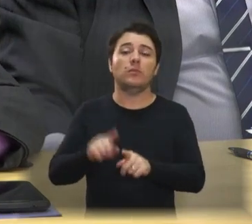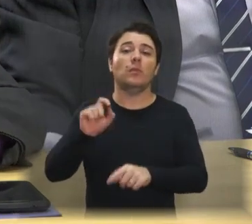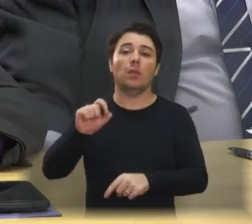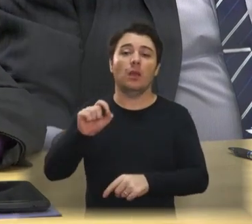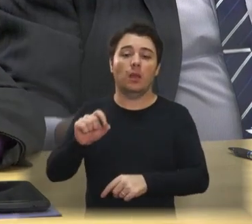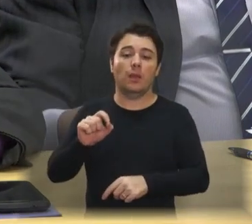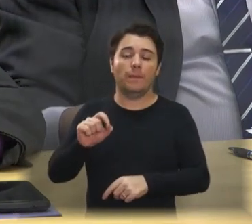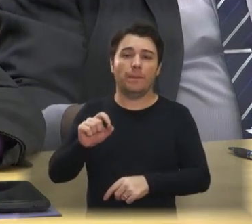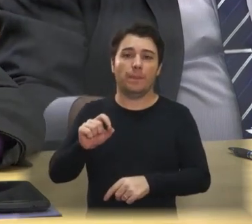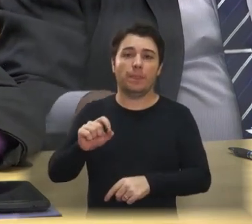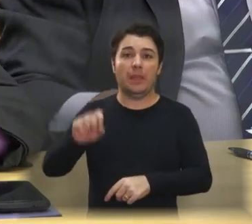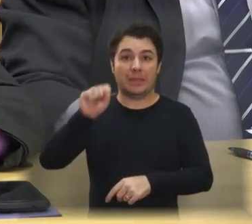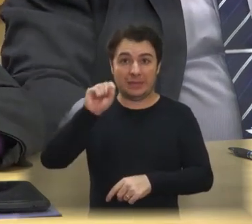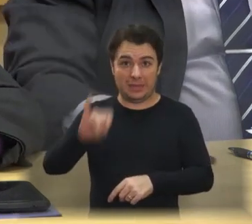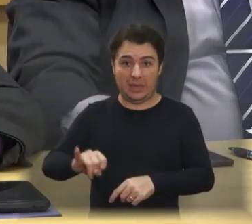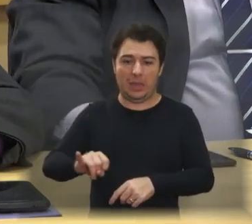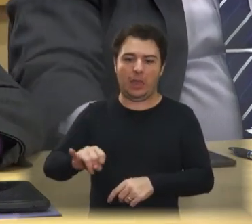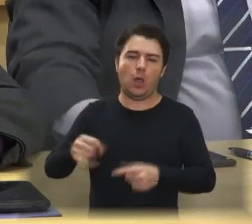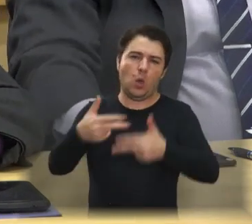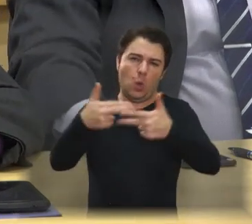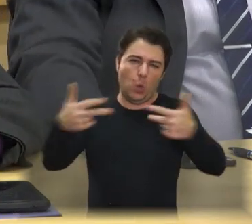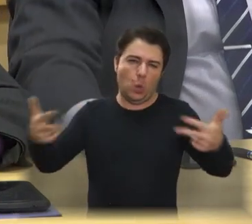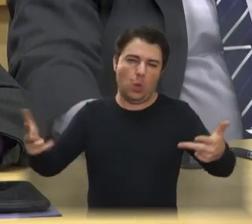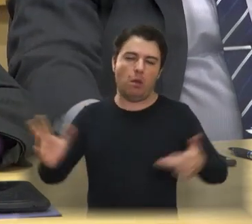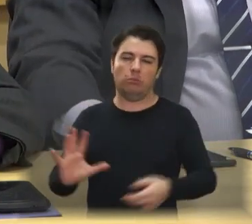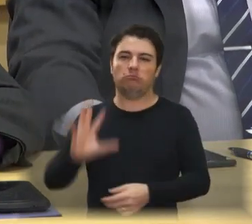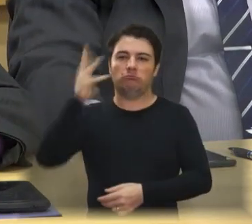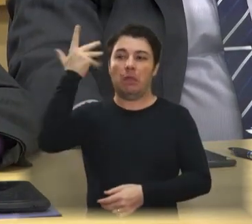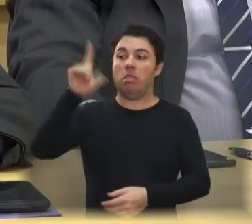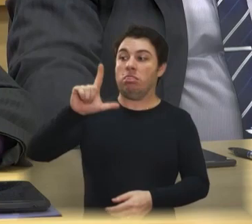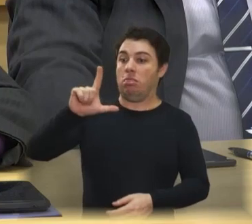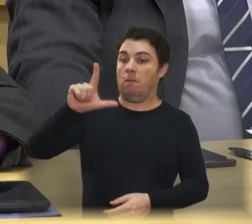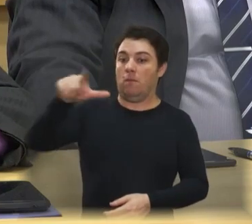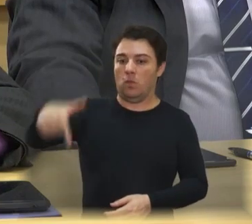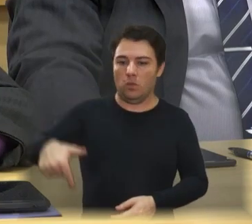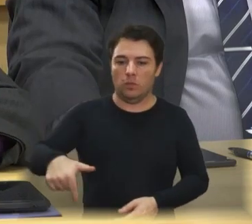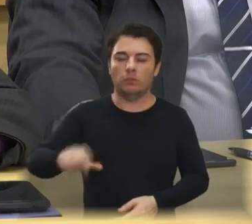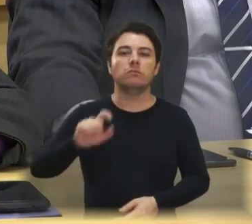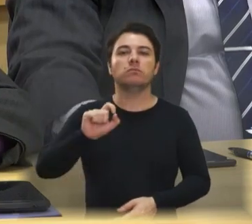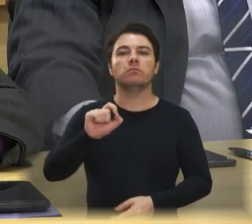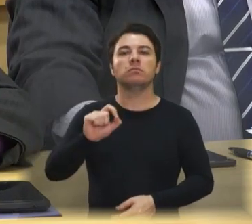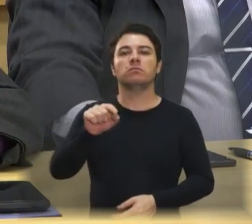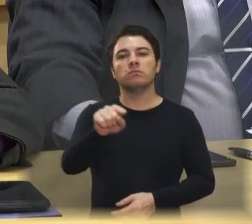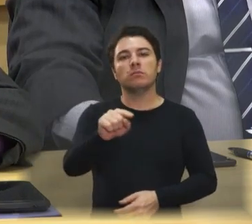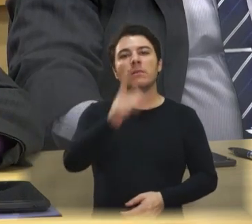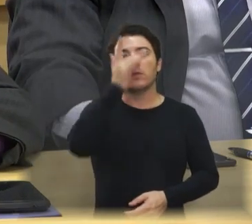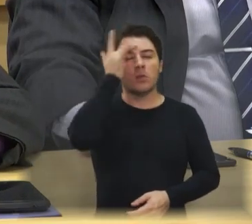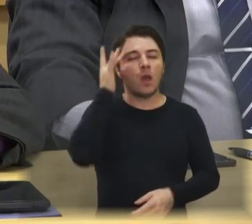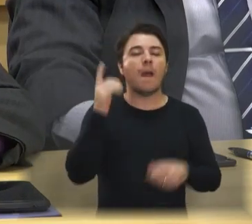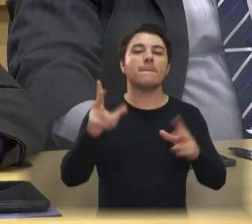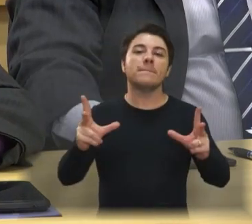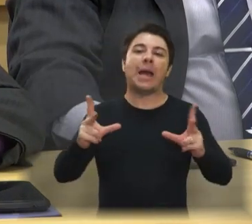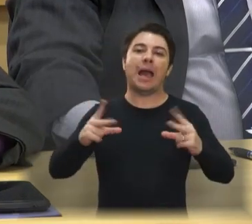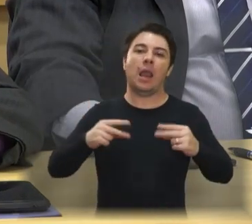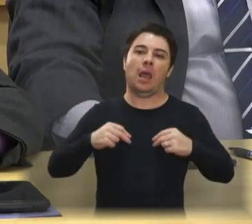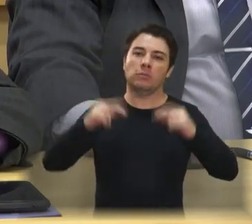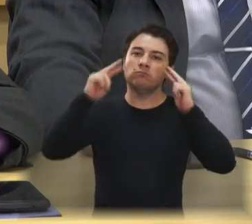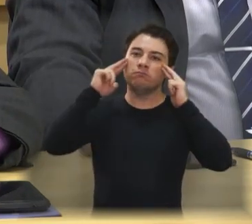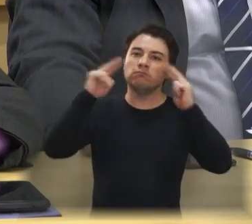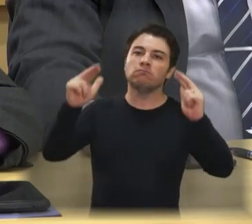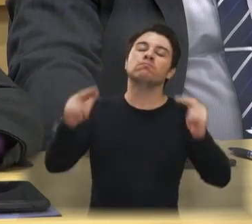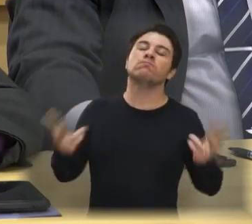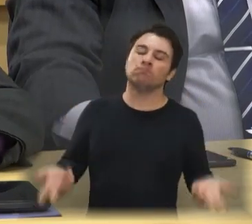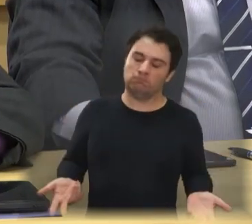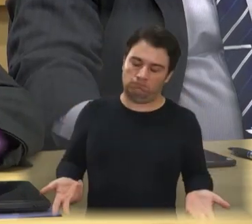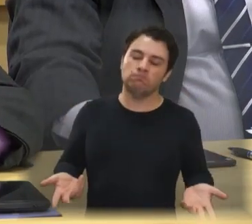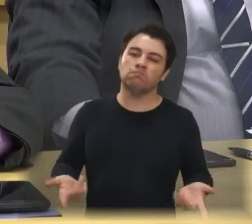o pós o o incidente ou acidente né eu creio que também o consumidor merece um pouco mais de respeito né nessa